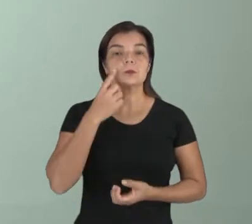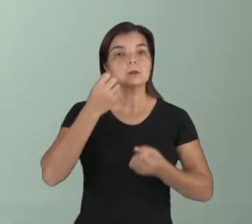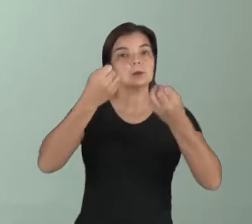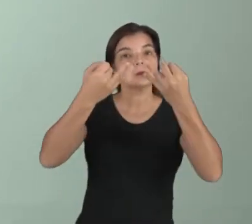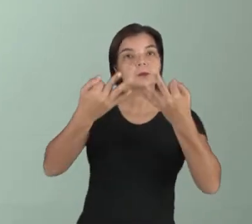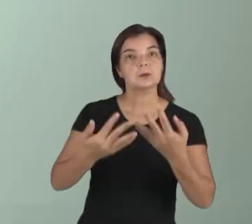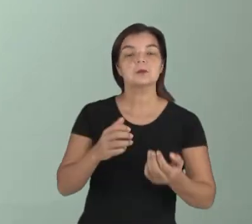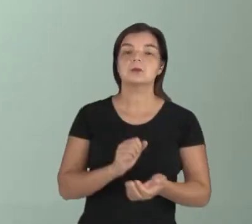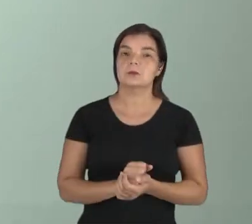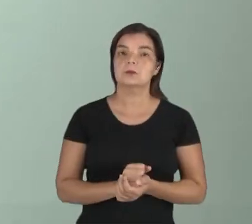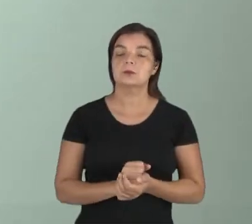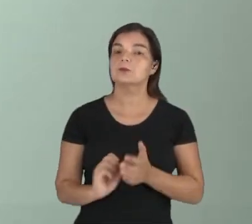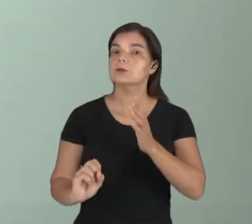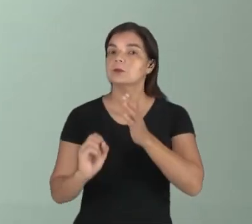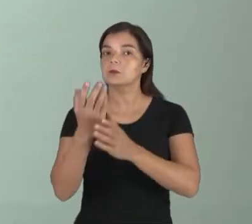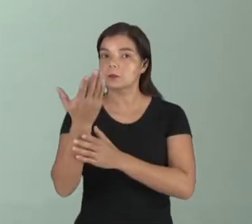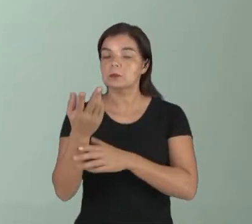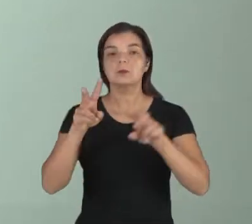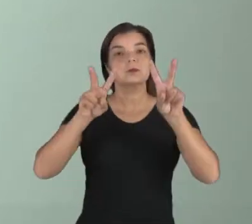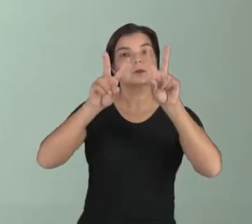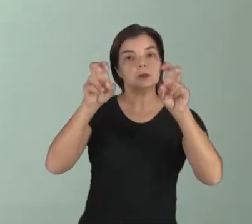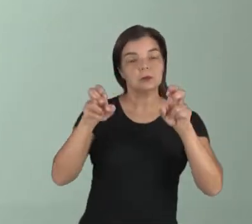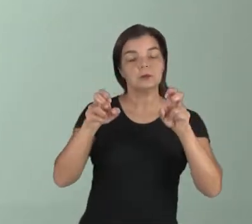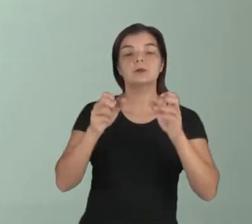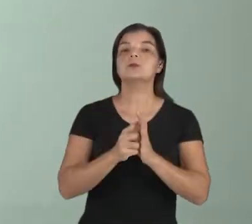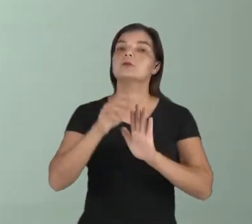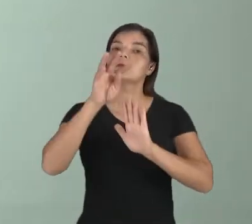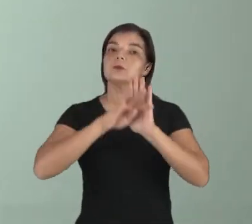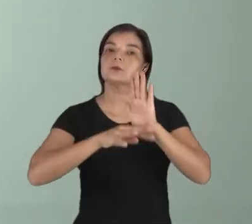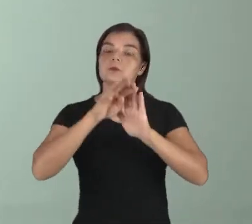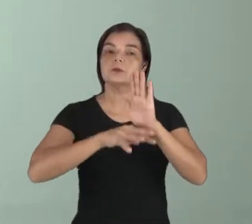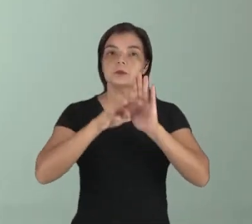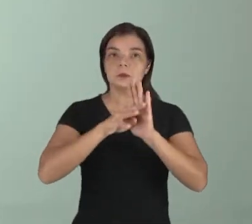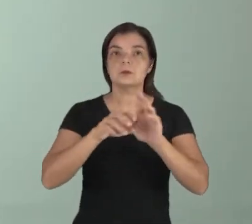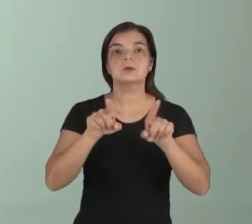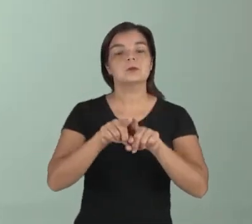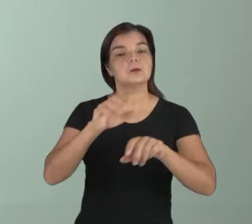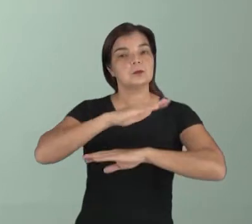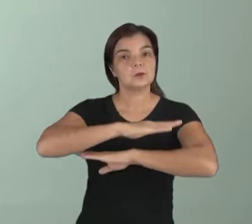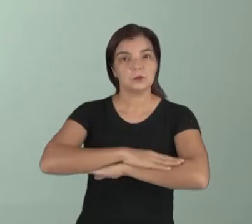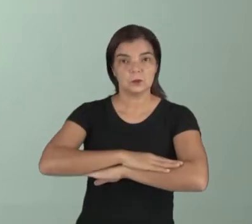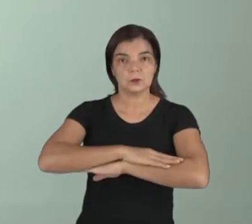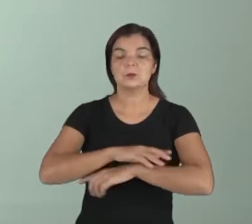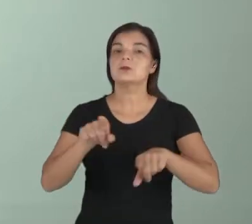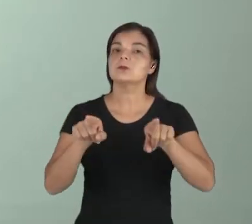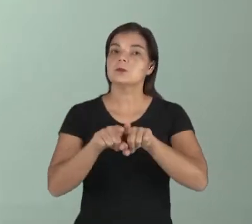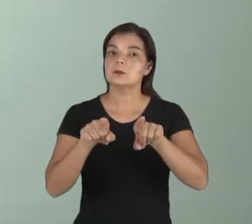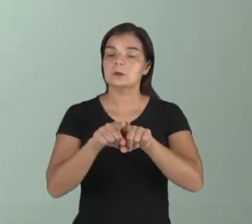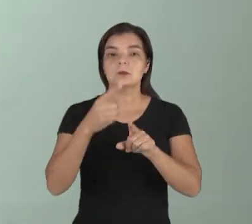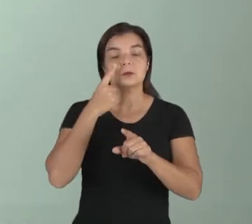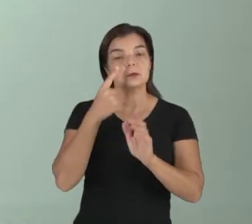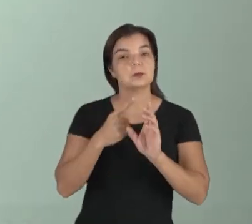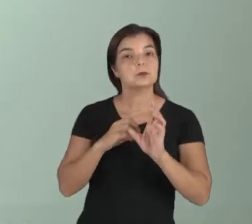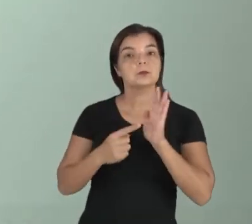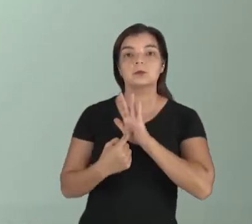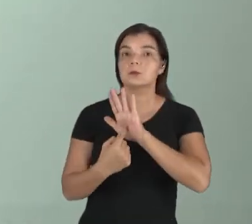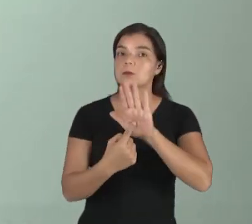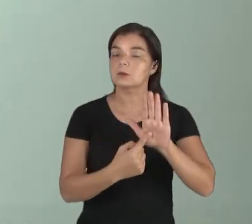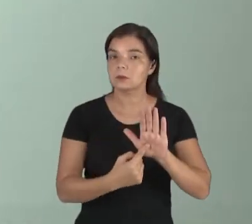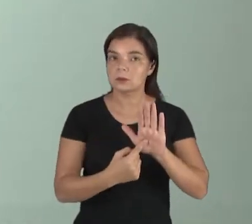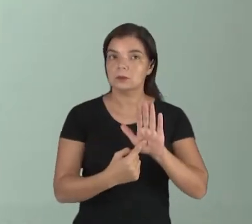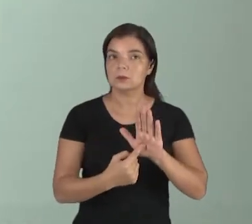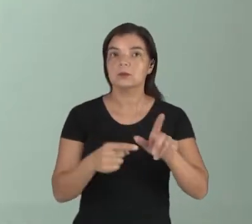falar sobre fatos e temas em textos jornalísticos. Nós teremos que